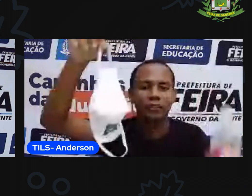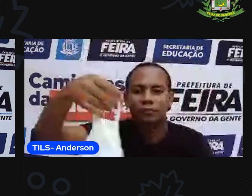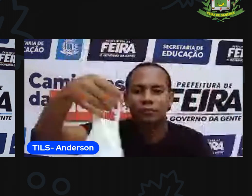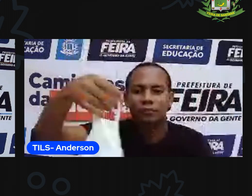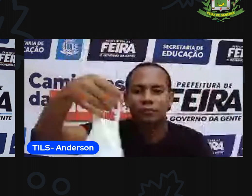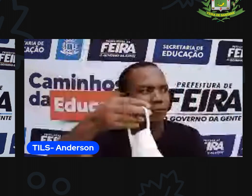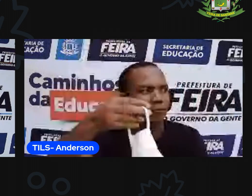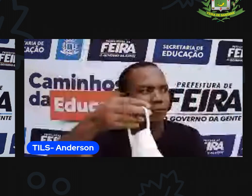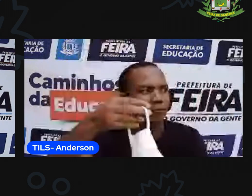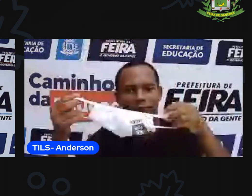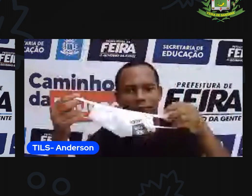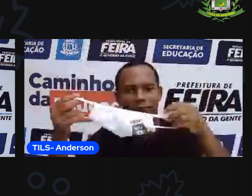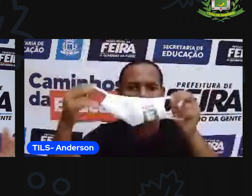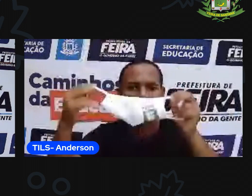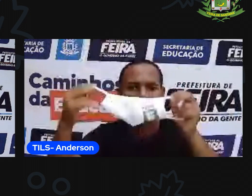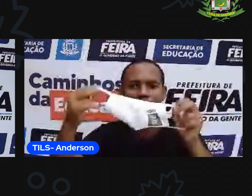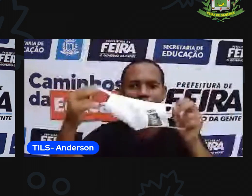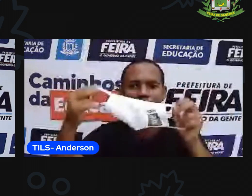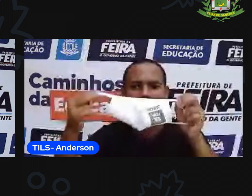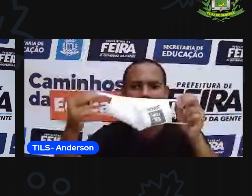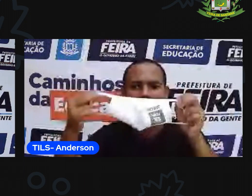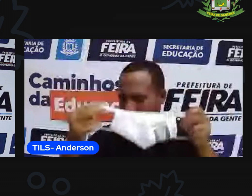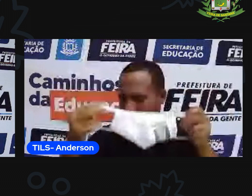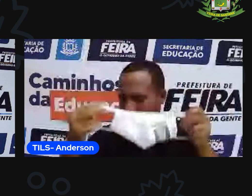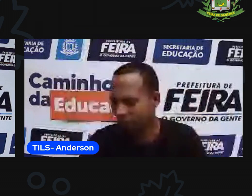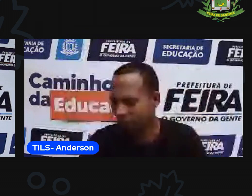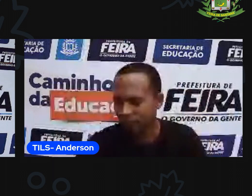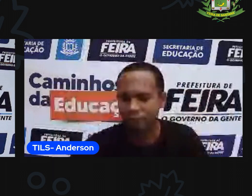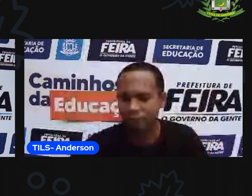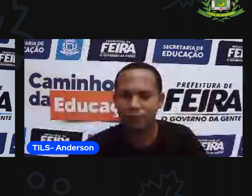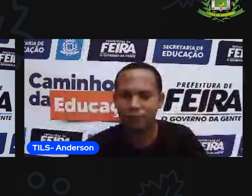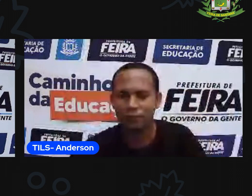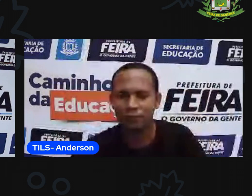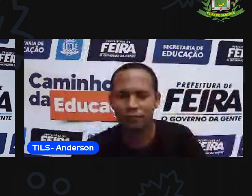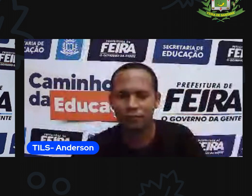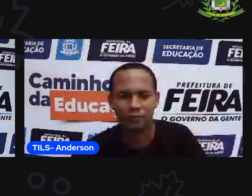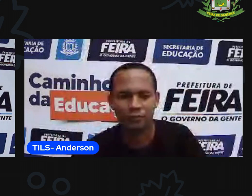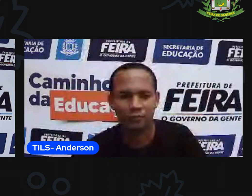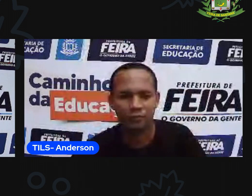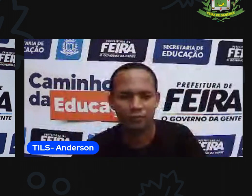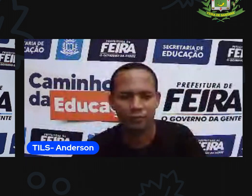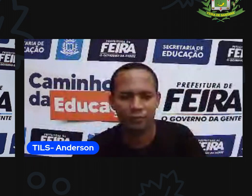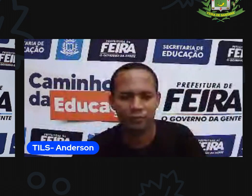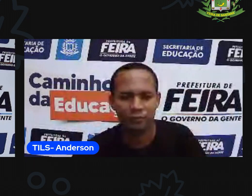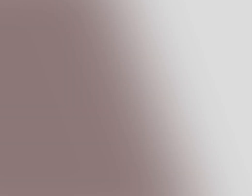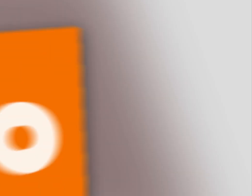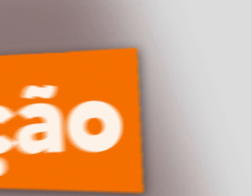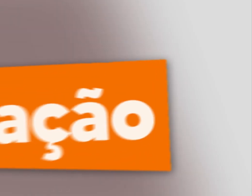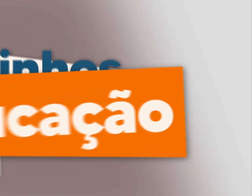juntinhos, tá? Mas o quê? Quando tudo isso já estiver passado. Um cheiro.